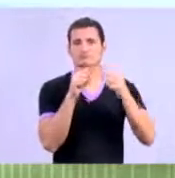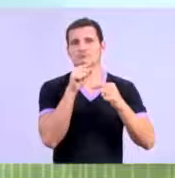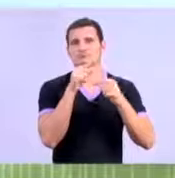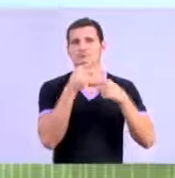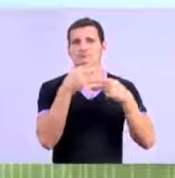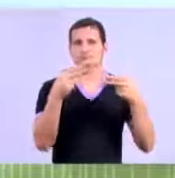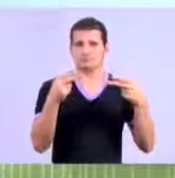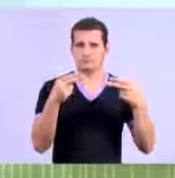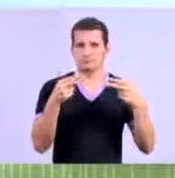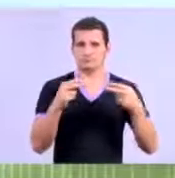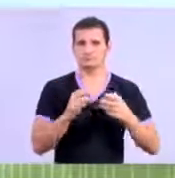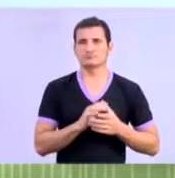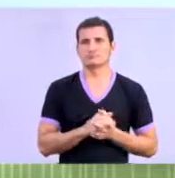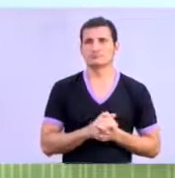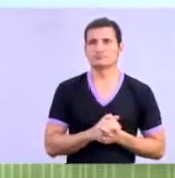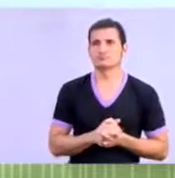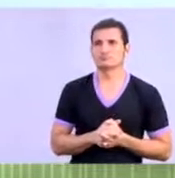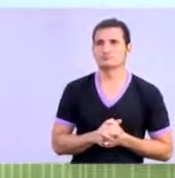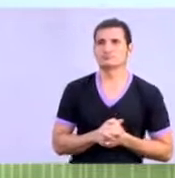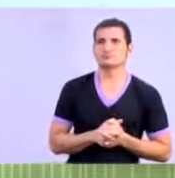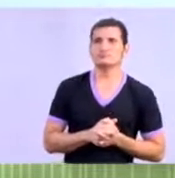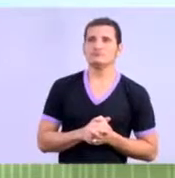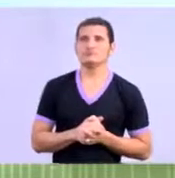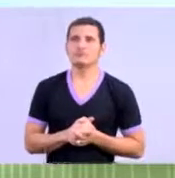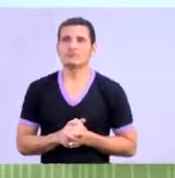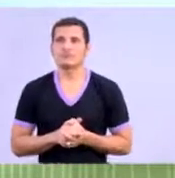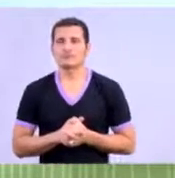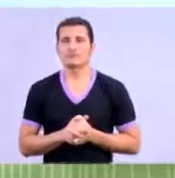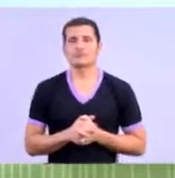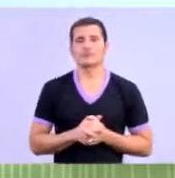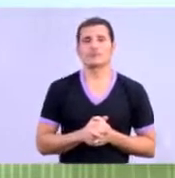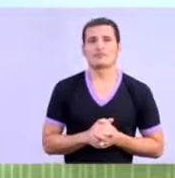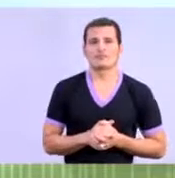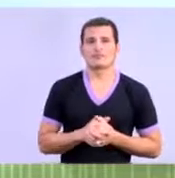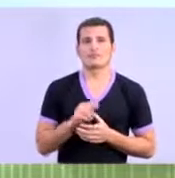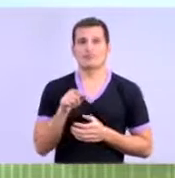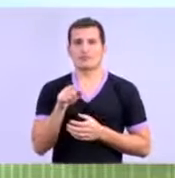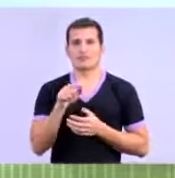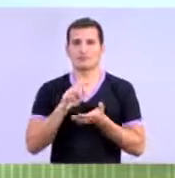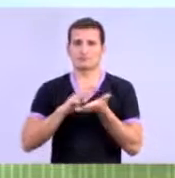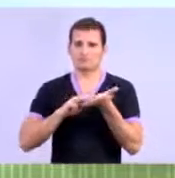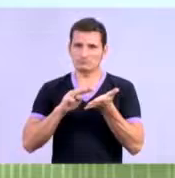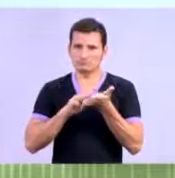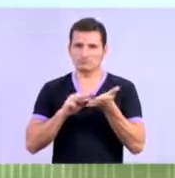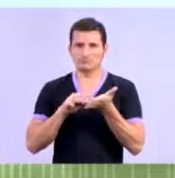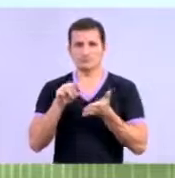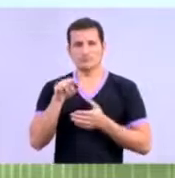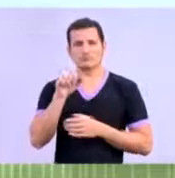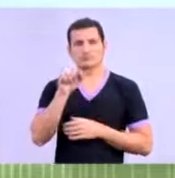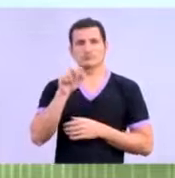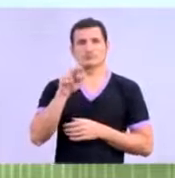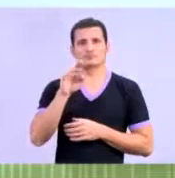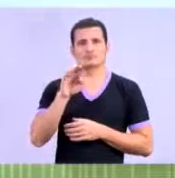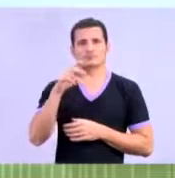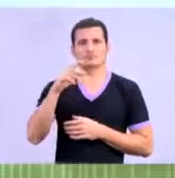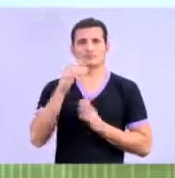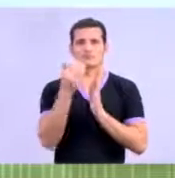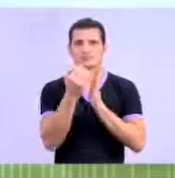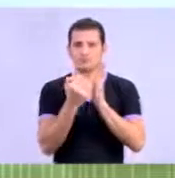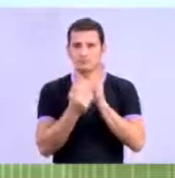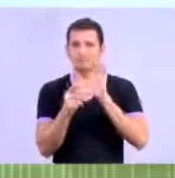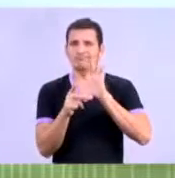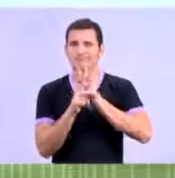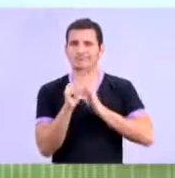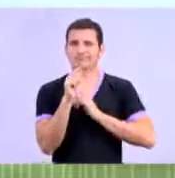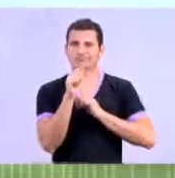ele é apenas uma divisão lógica do seu sistema. Agora, no método, realmente, aquele subprograma pertence àquele objeto.